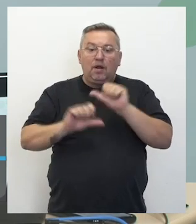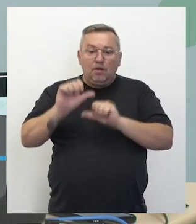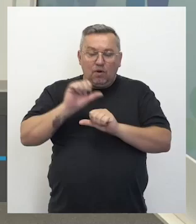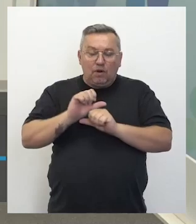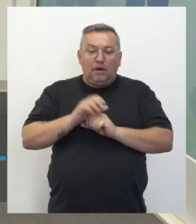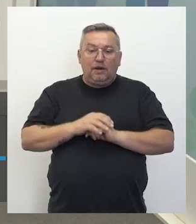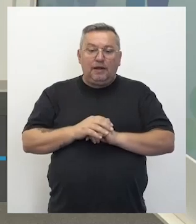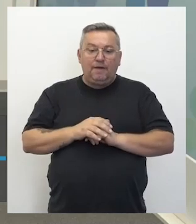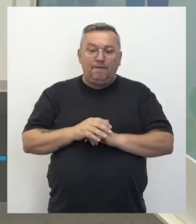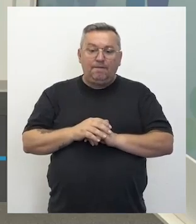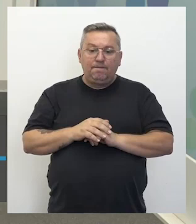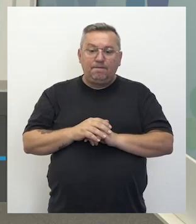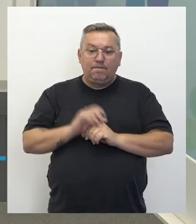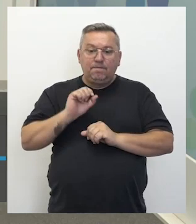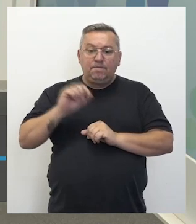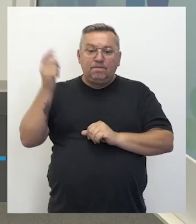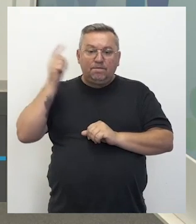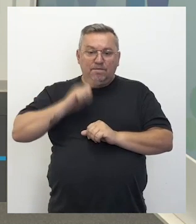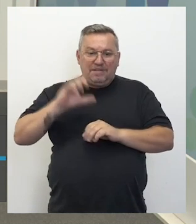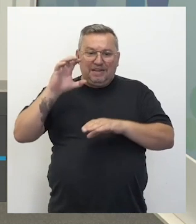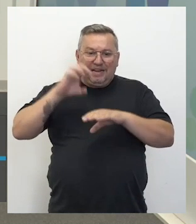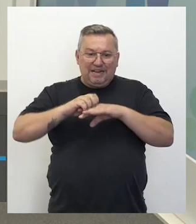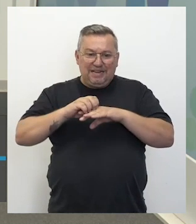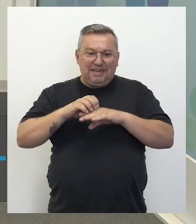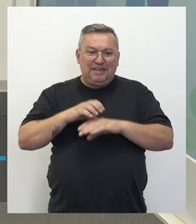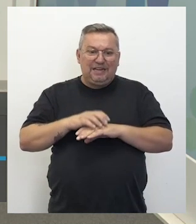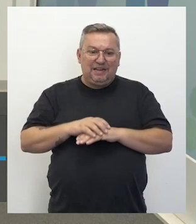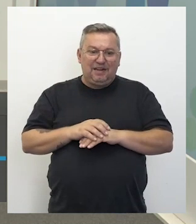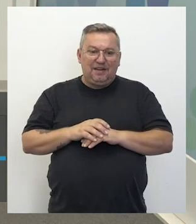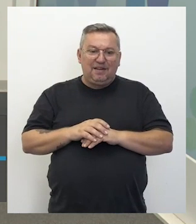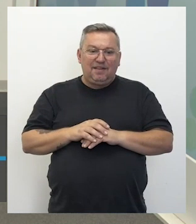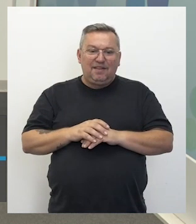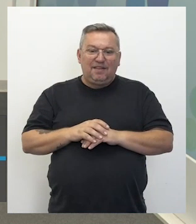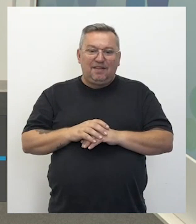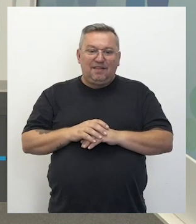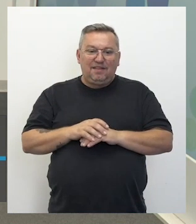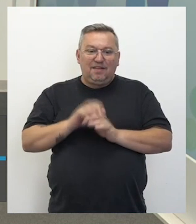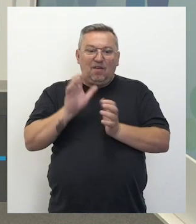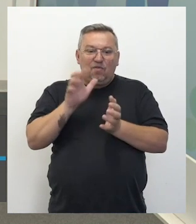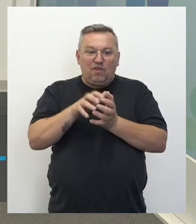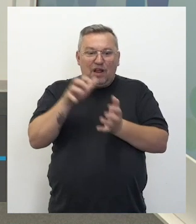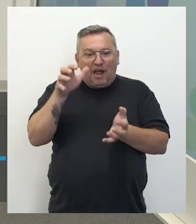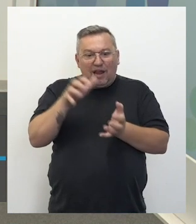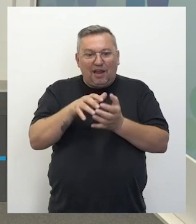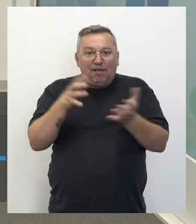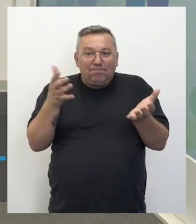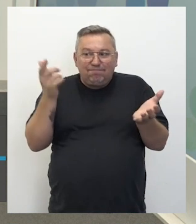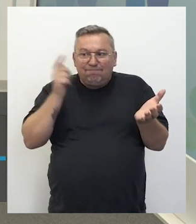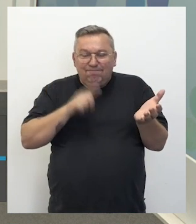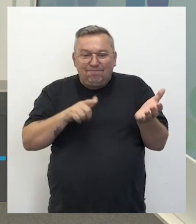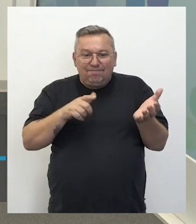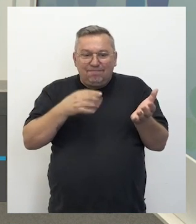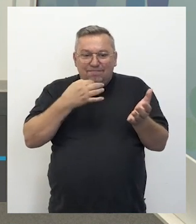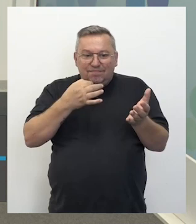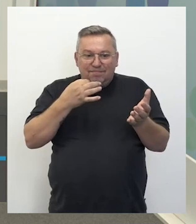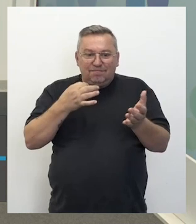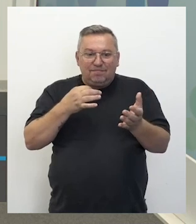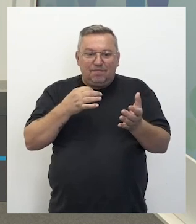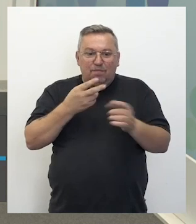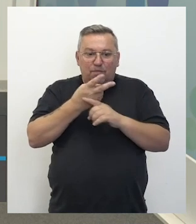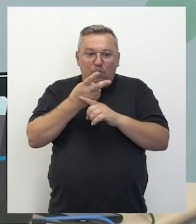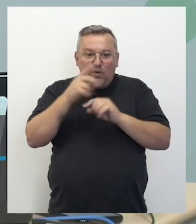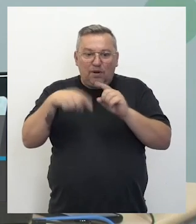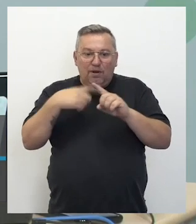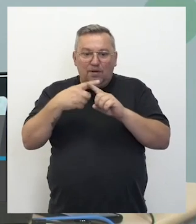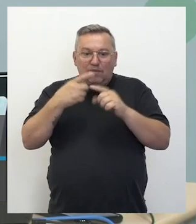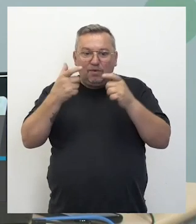E quem que consegue morder aquele casco? Tem algum predador que consegue, tipo jacaré, de repente? Então, na verdade, eu acho que os predadores procuram mais as